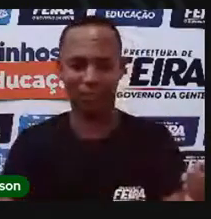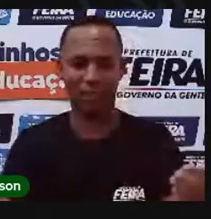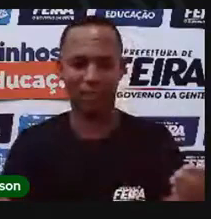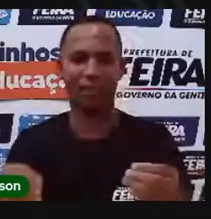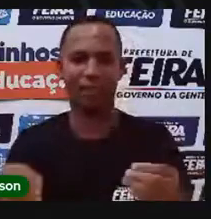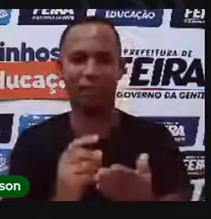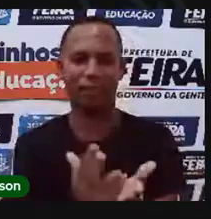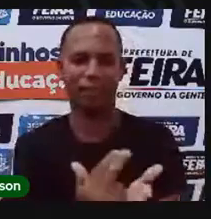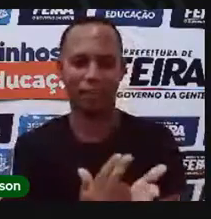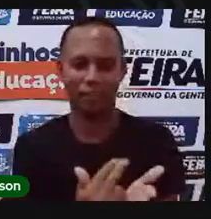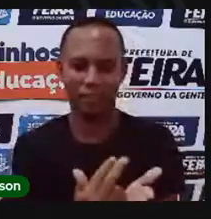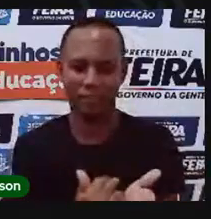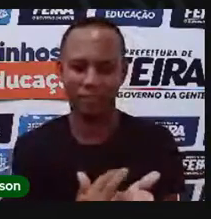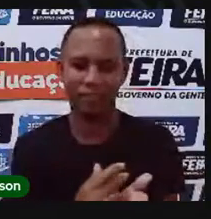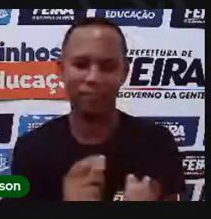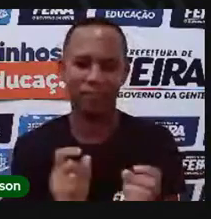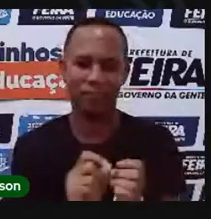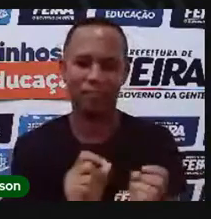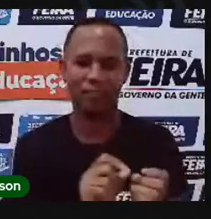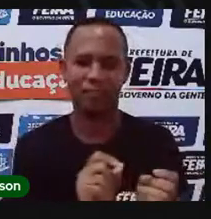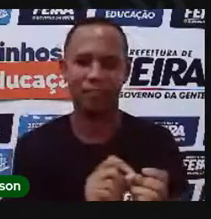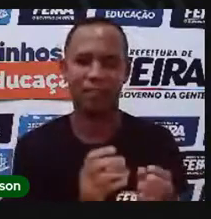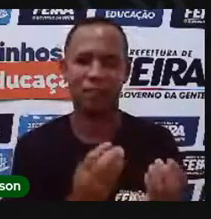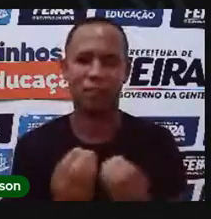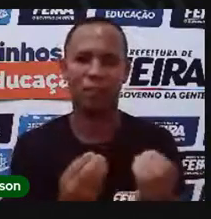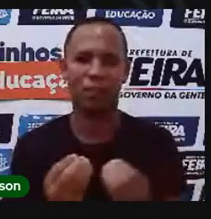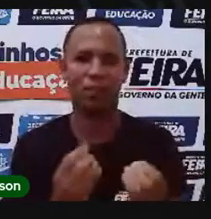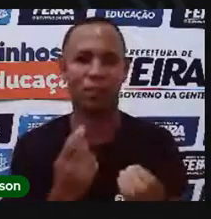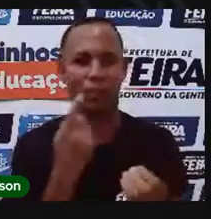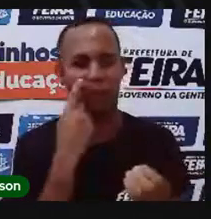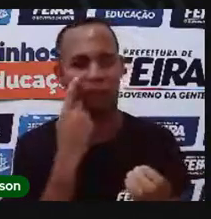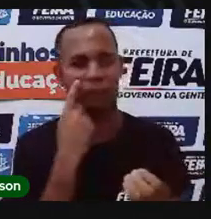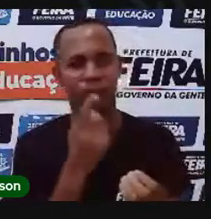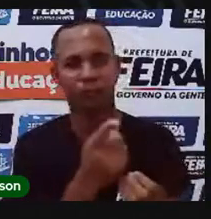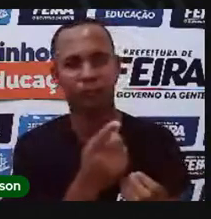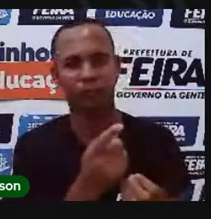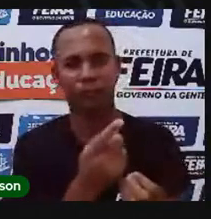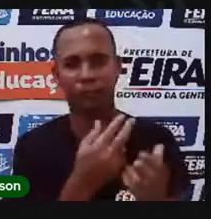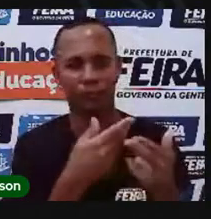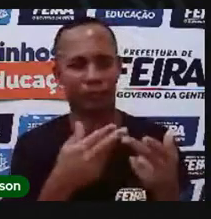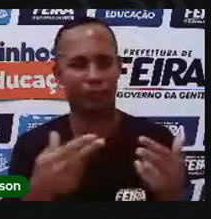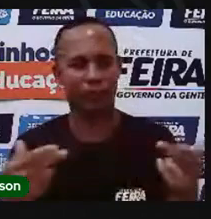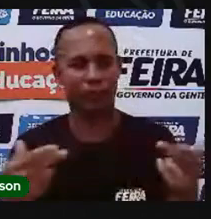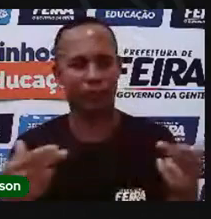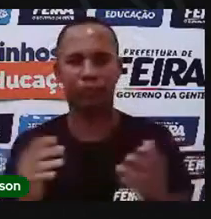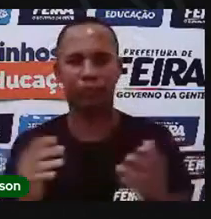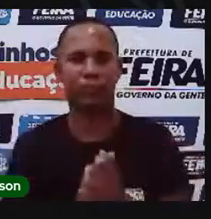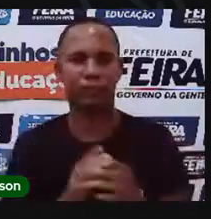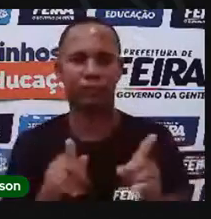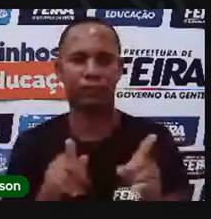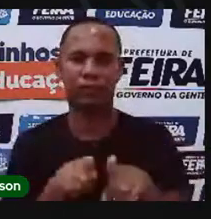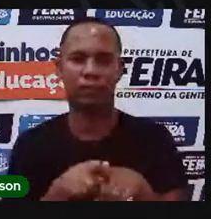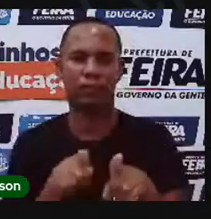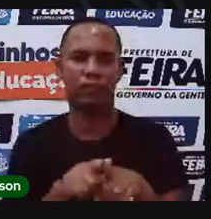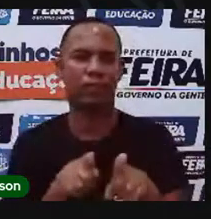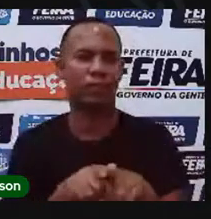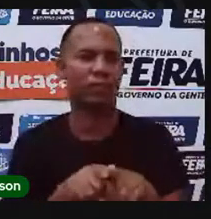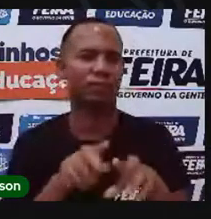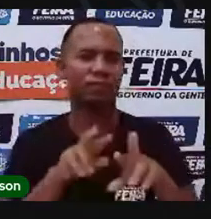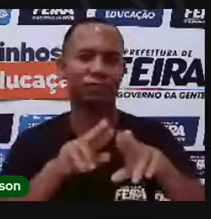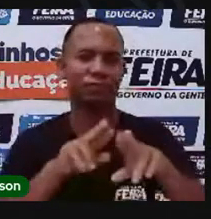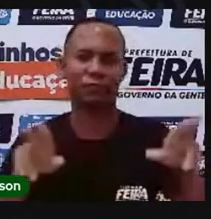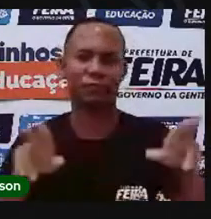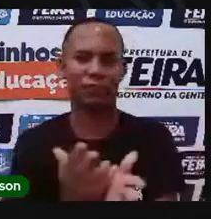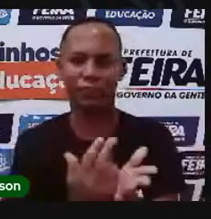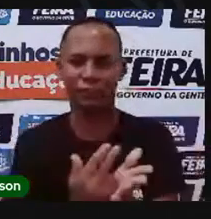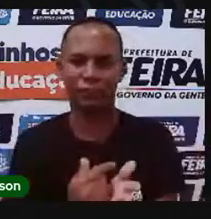o meu desenho, certo? E aí eu tenho aqui várias inspirações, né? Desde o Lampião, ao violeiro, à igreja, o